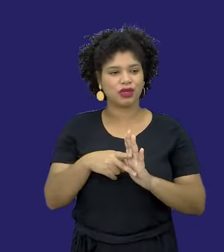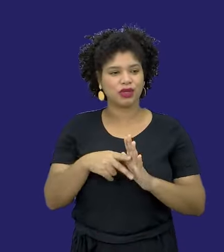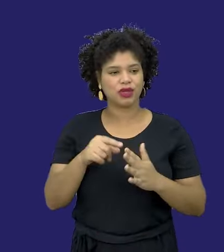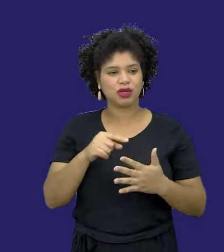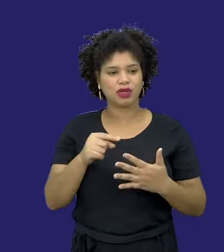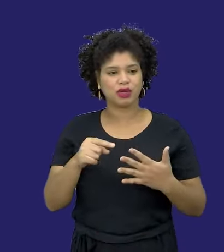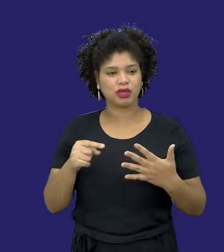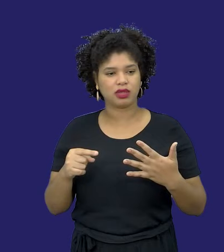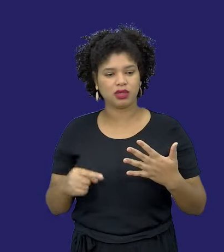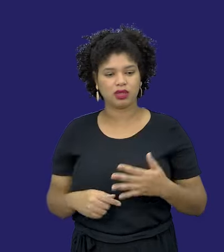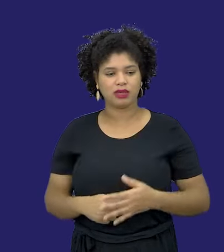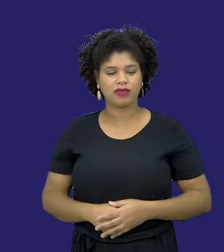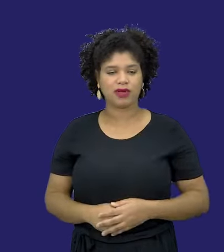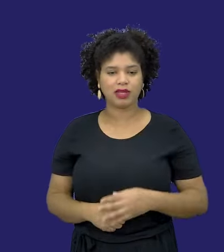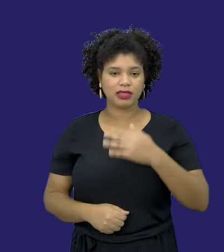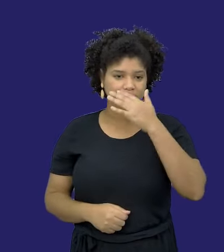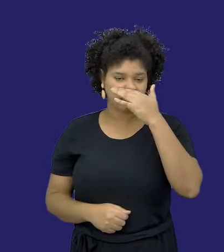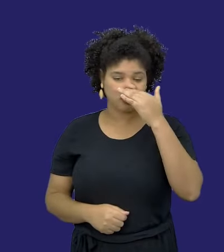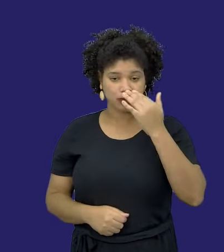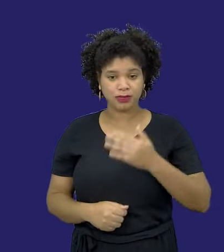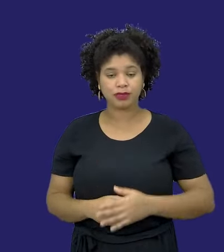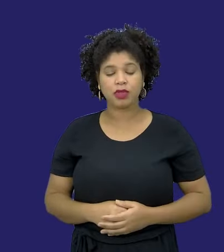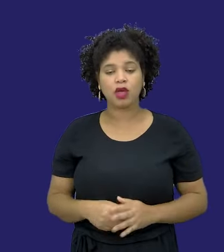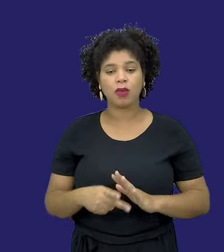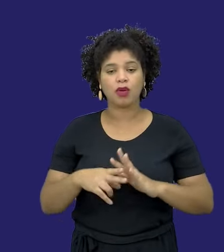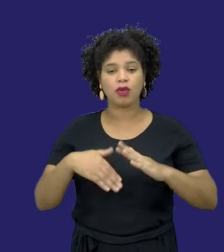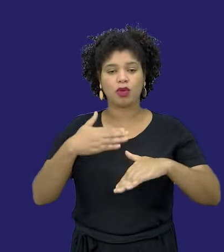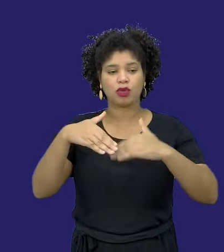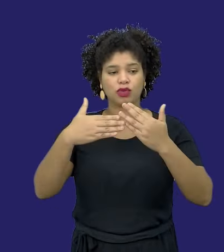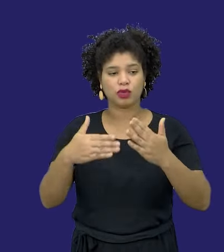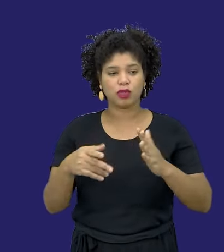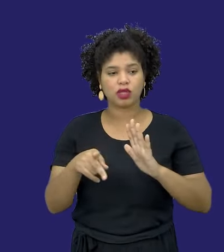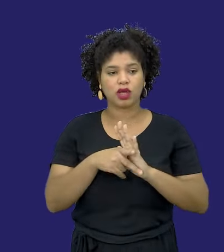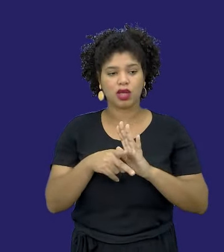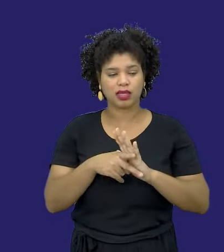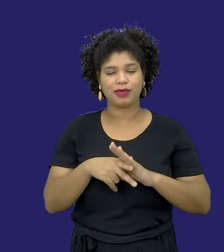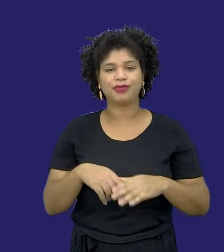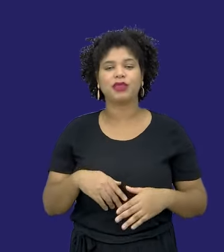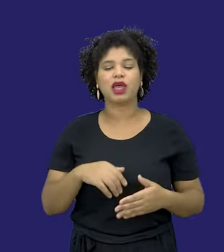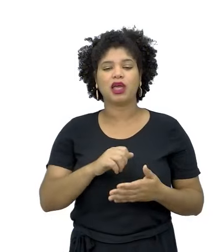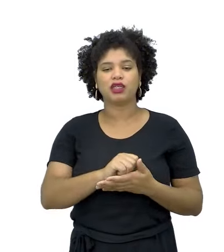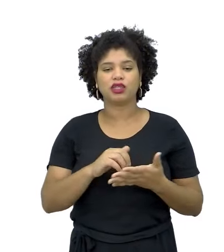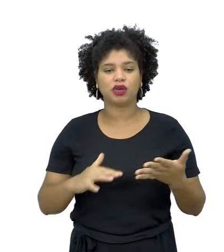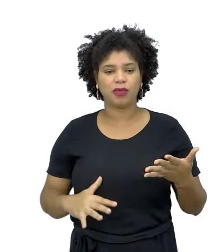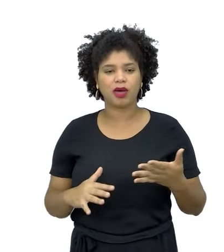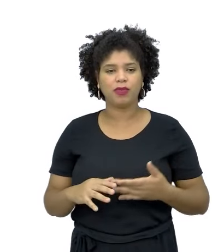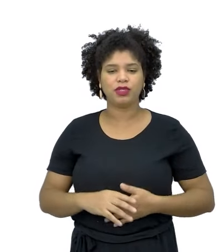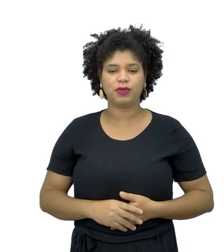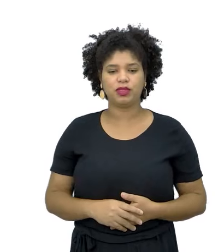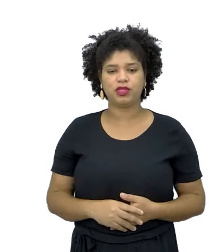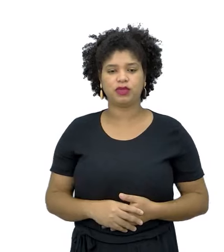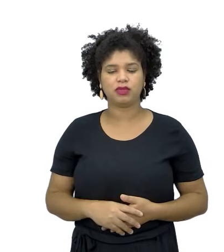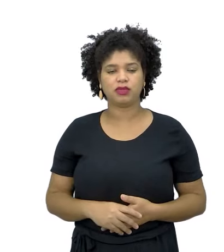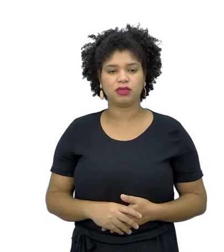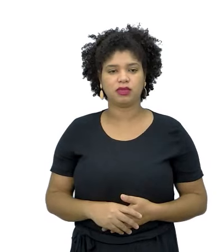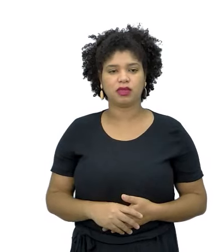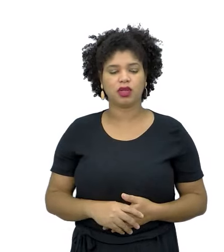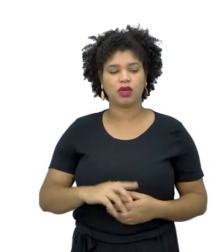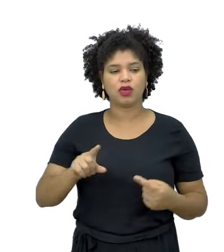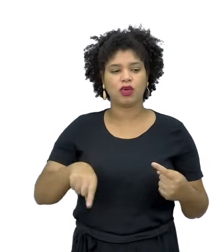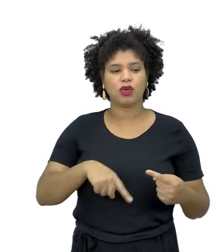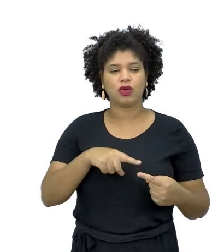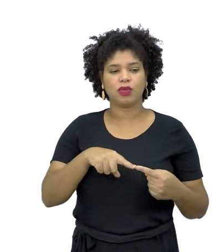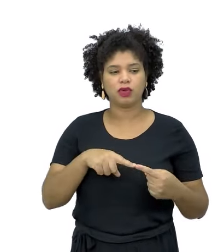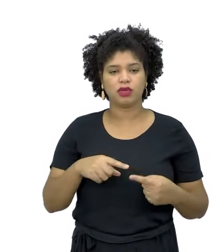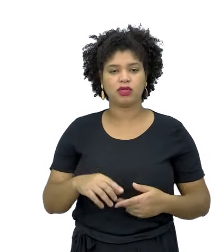terem em mãos esse caderno para desenvolver aí a nossa atividade. Pode prosseguir. O